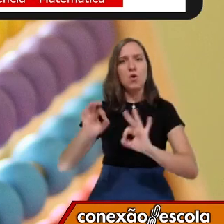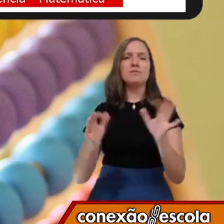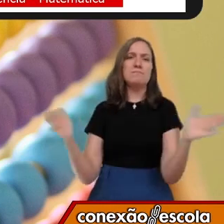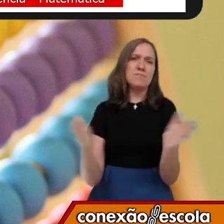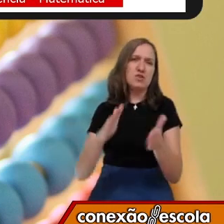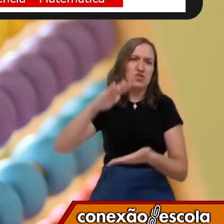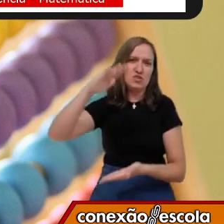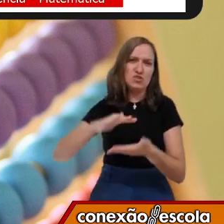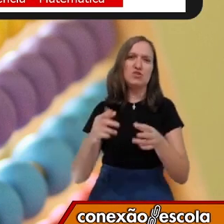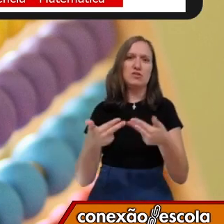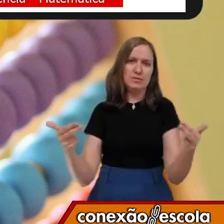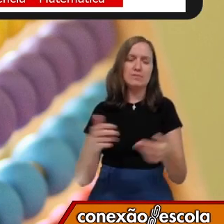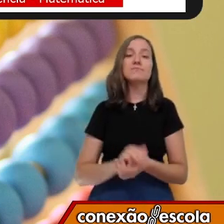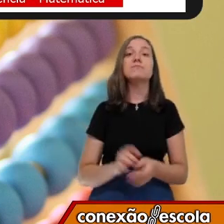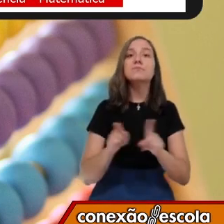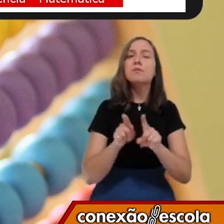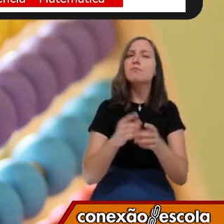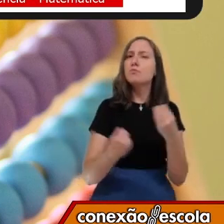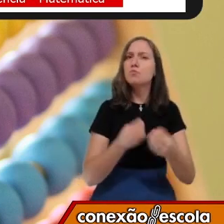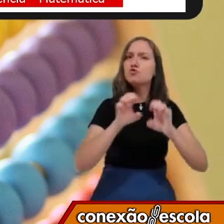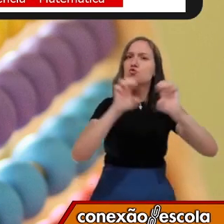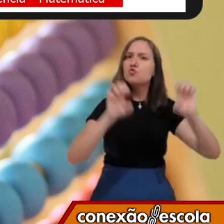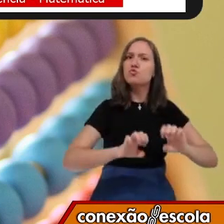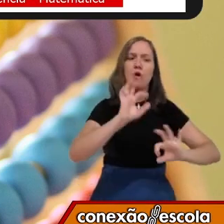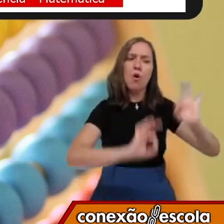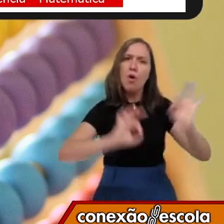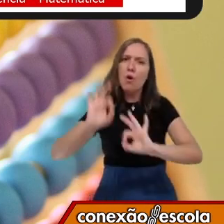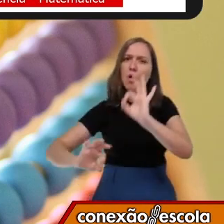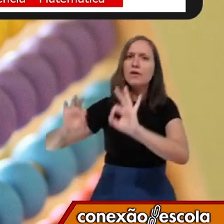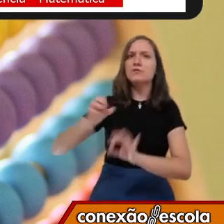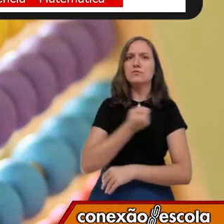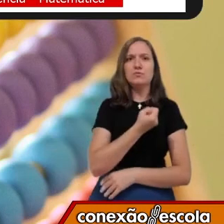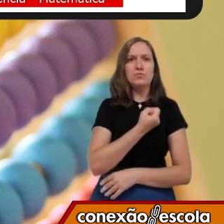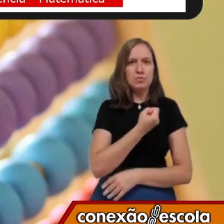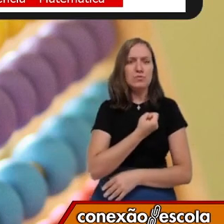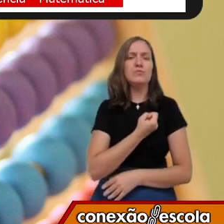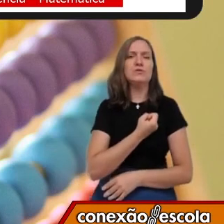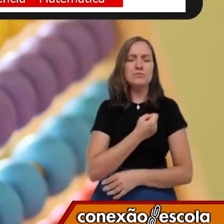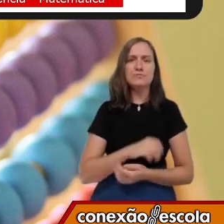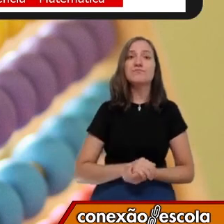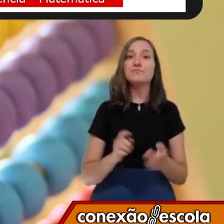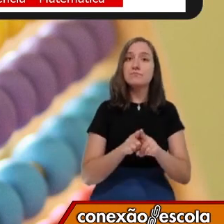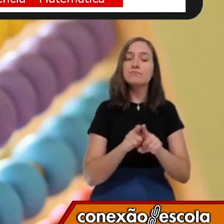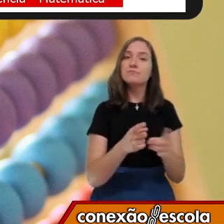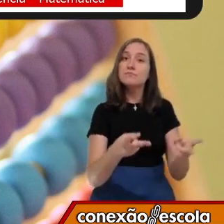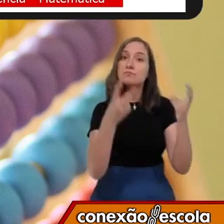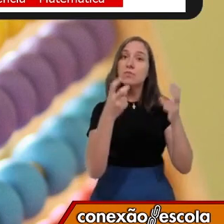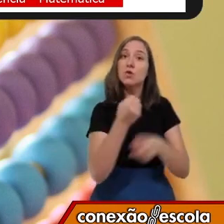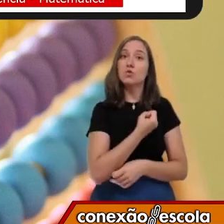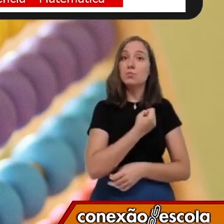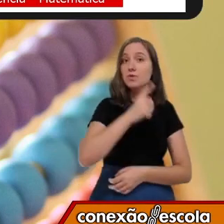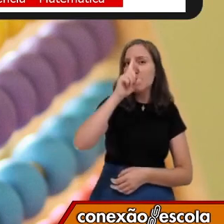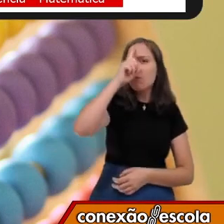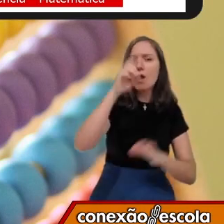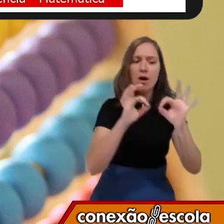se estruturam os números decimais na base decimal, com as suas ordens e com as suas classes, e percebemos os números naturais